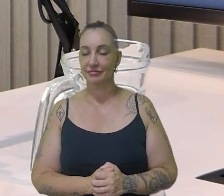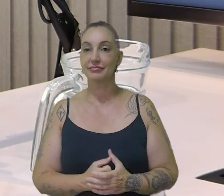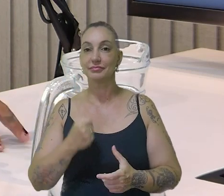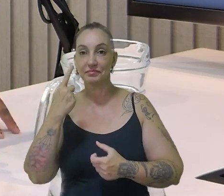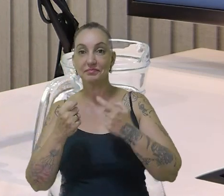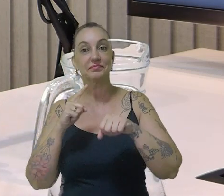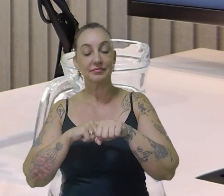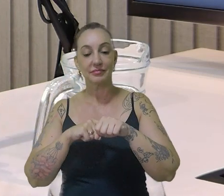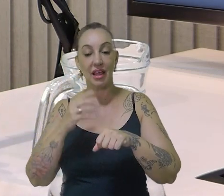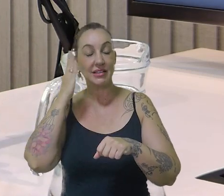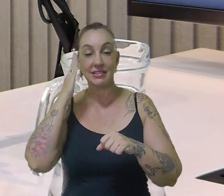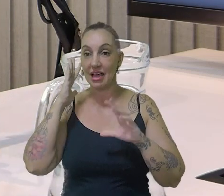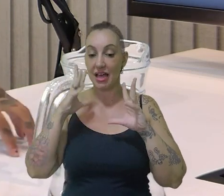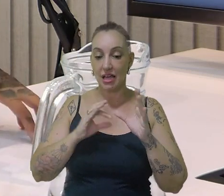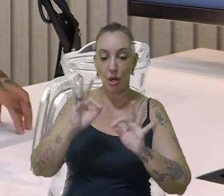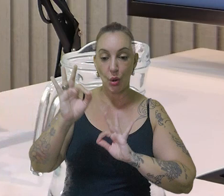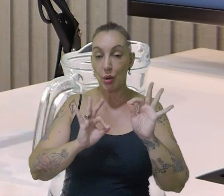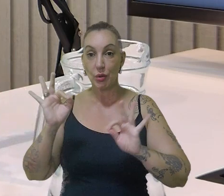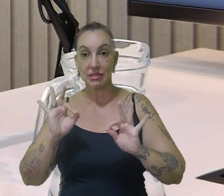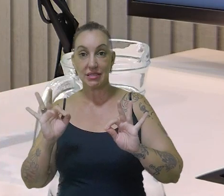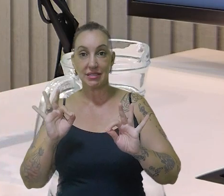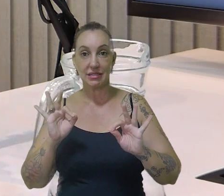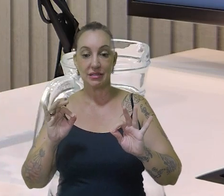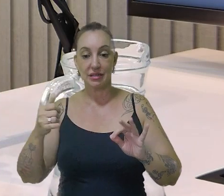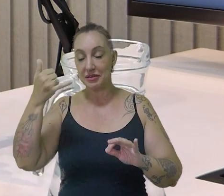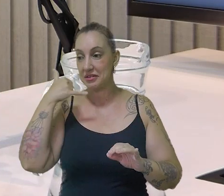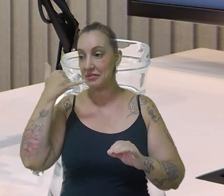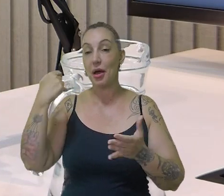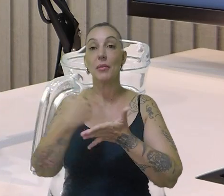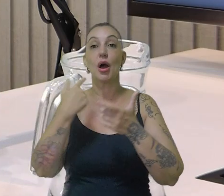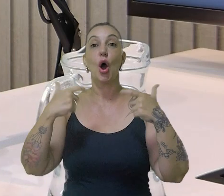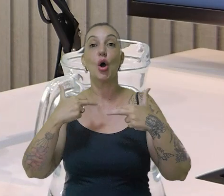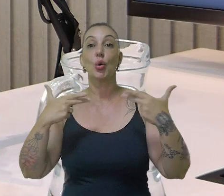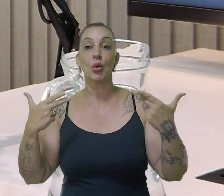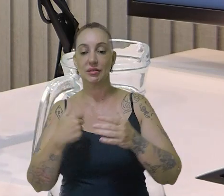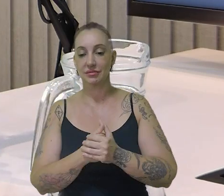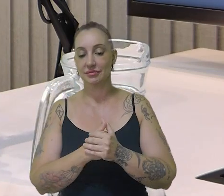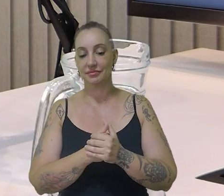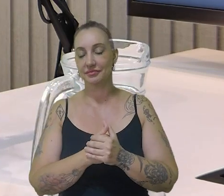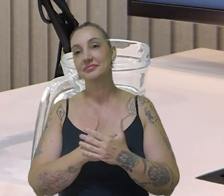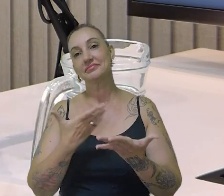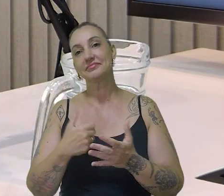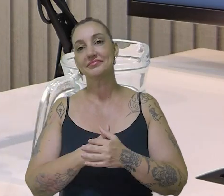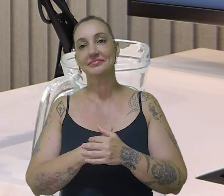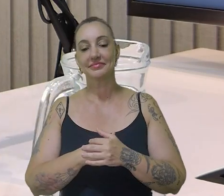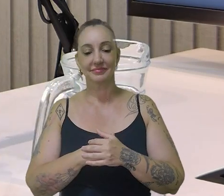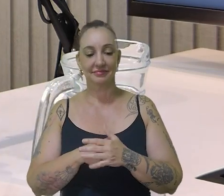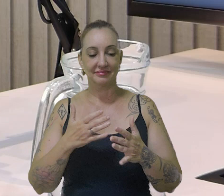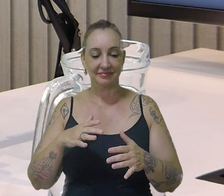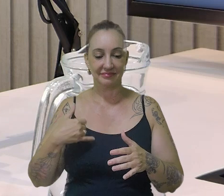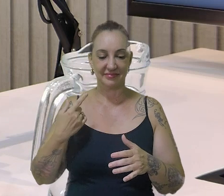em certo momento eu fui dominando essa coisa da organização lá e aí ele me ligava para perguntar onde estava as coisas Sabe olha e isso eu tava ali